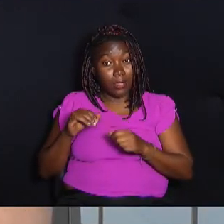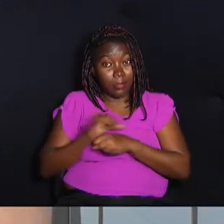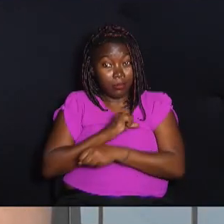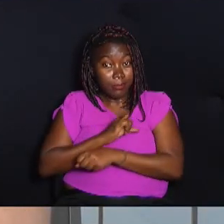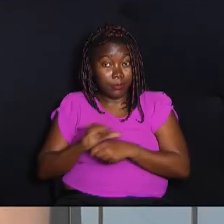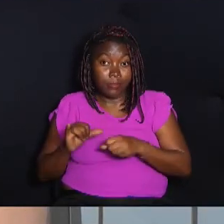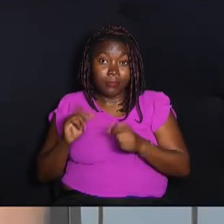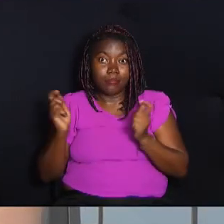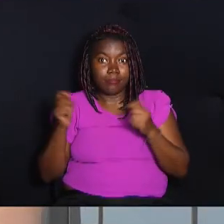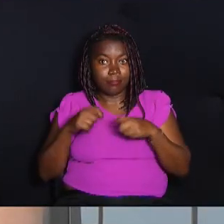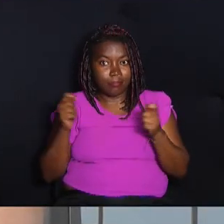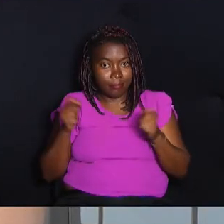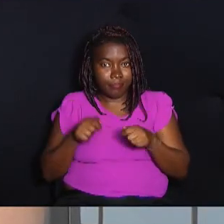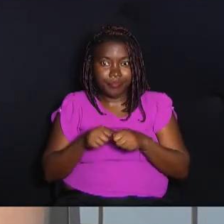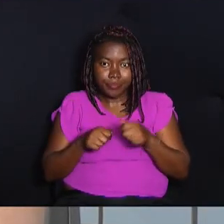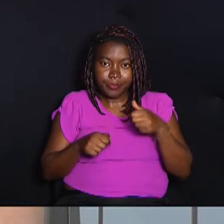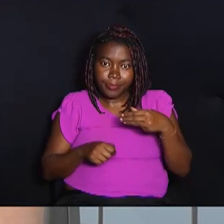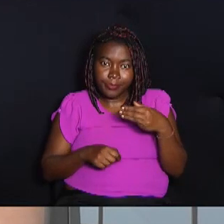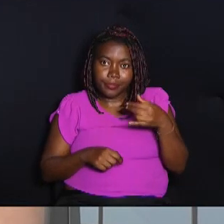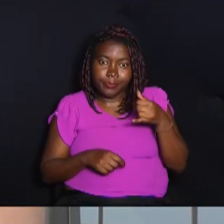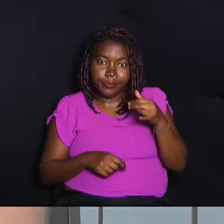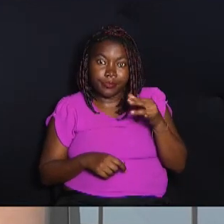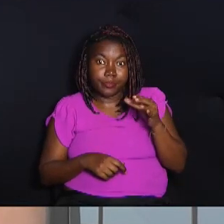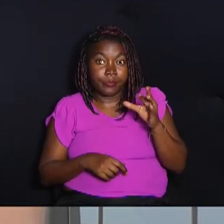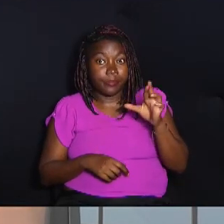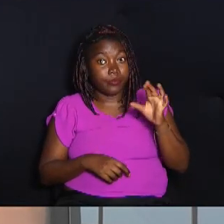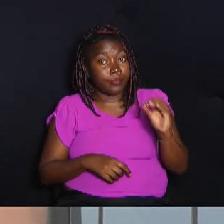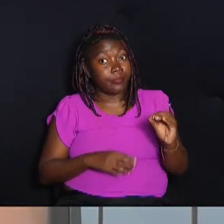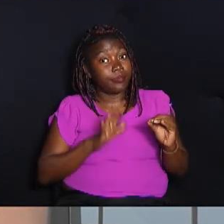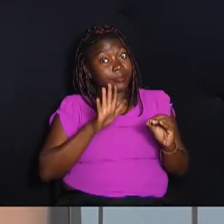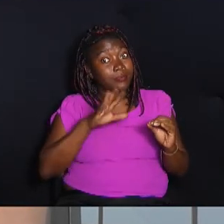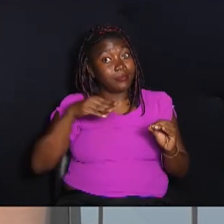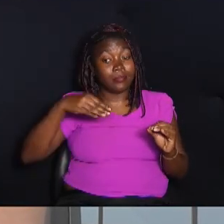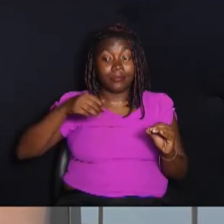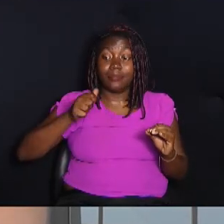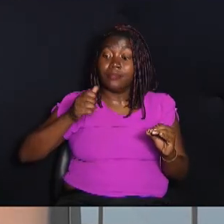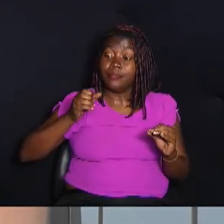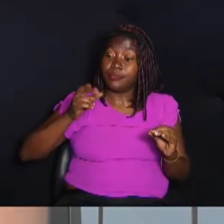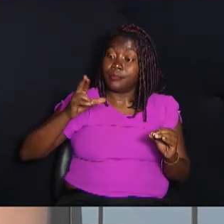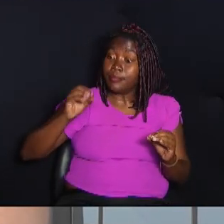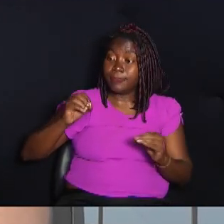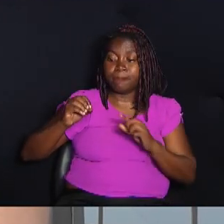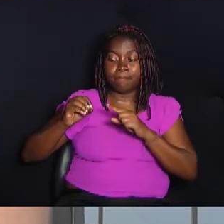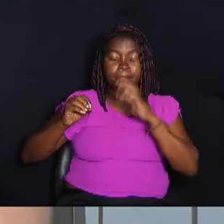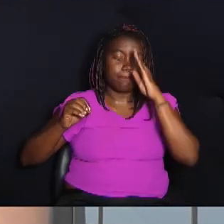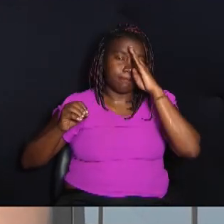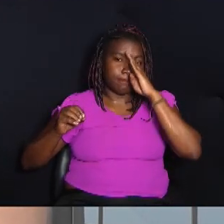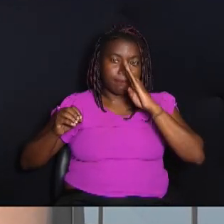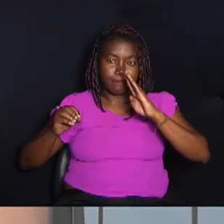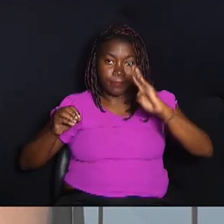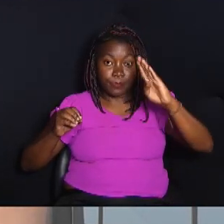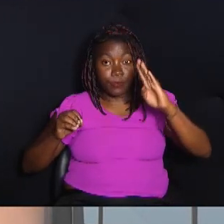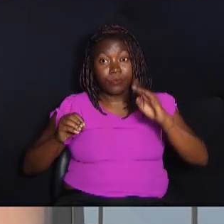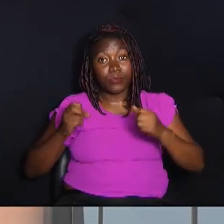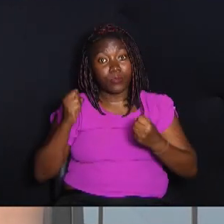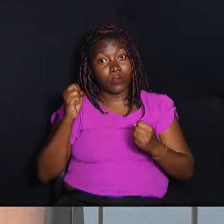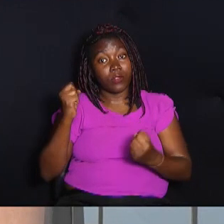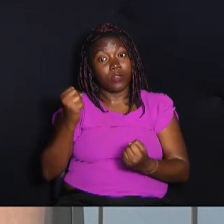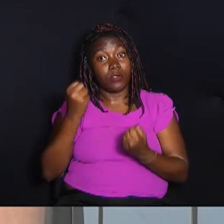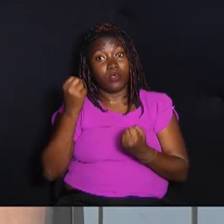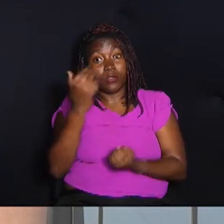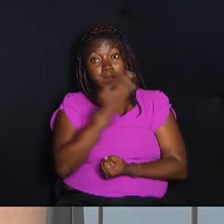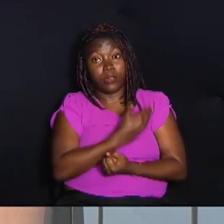micro, mas principalmente no macro, né? E no caso aí o poder público, as legislações, elas podem